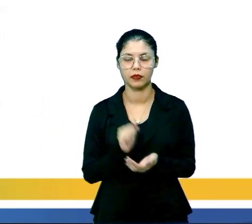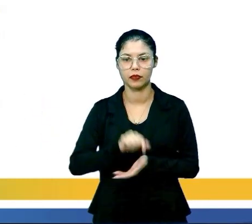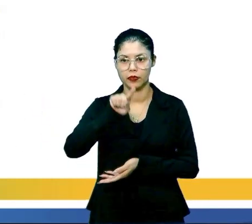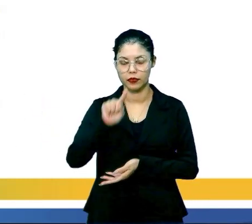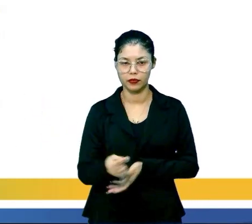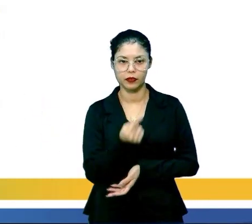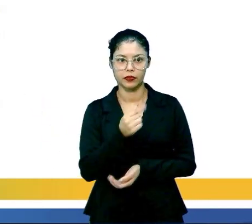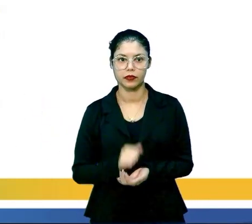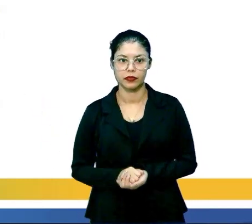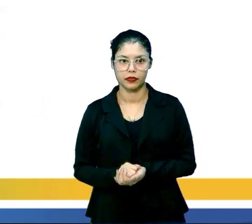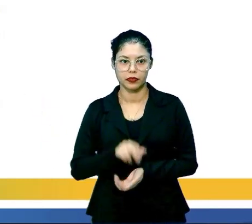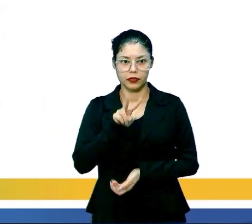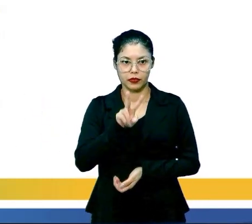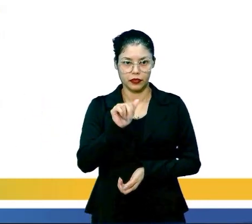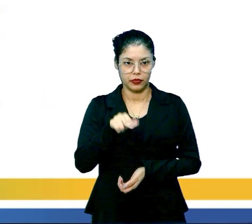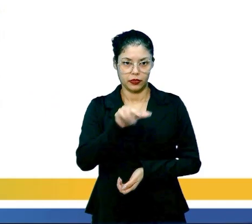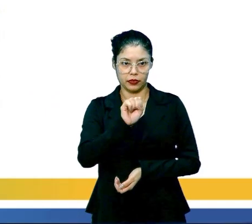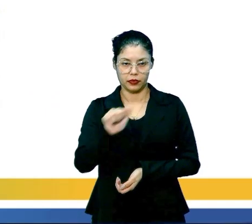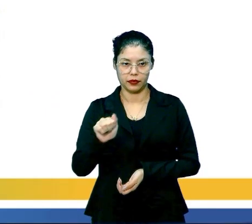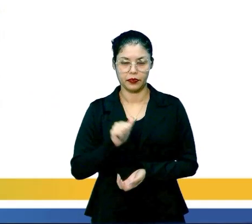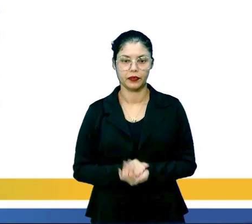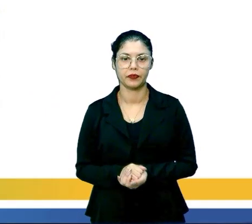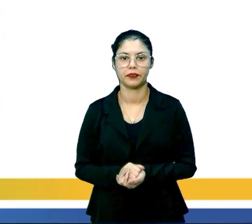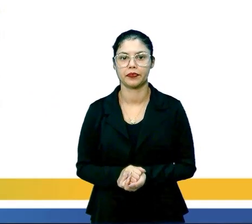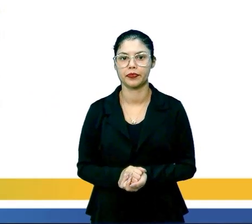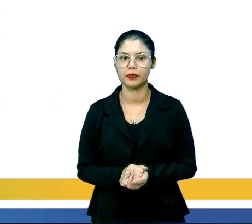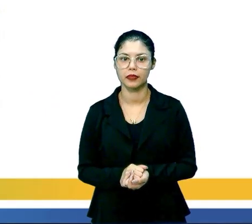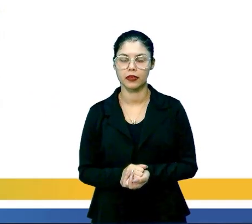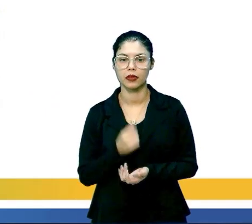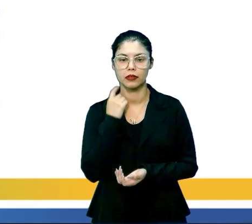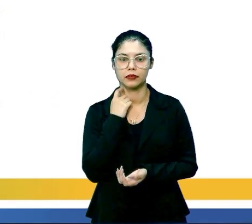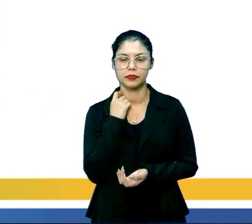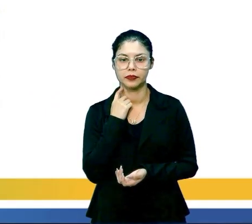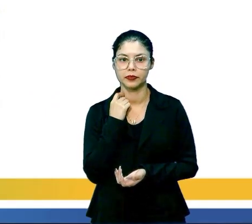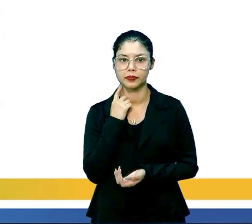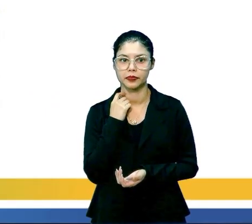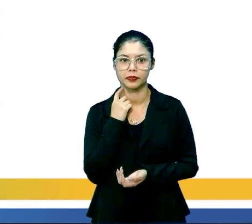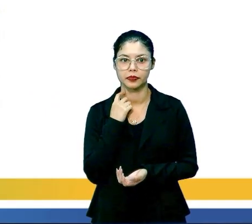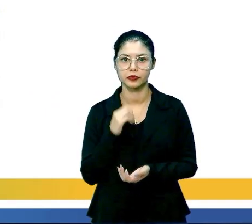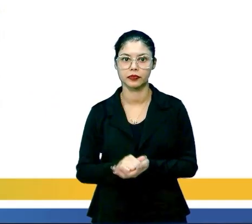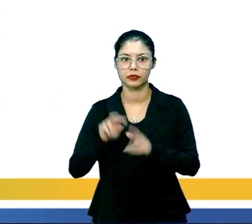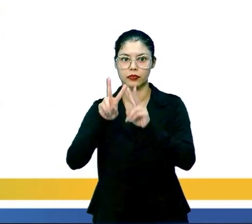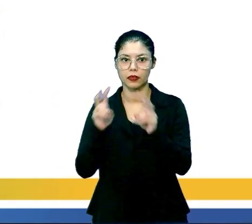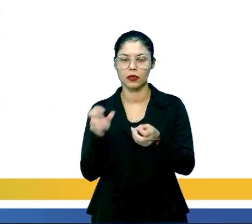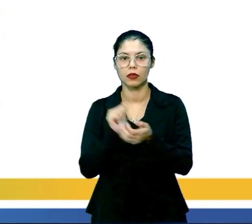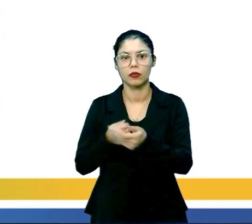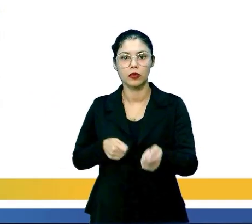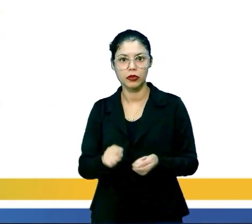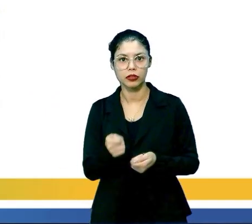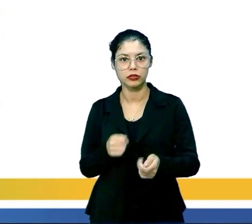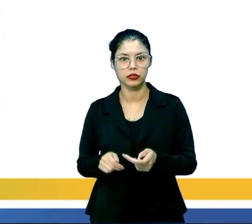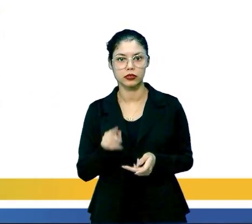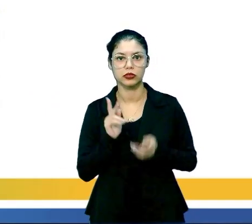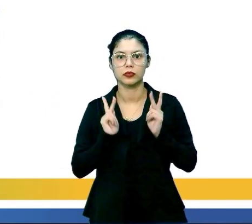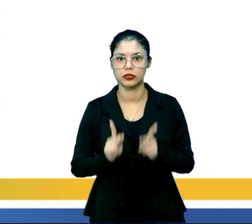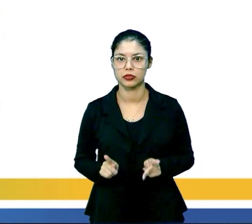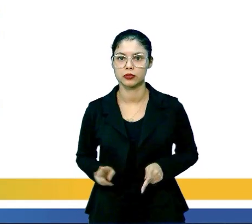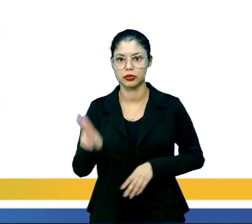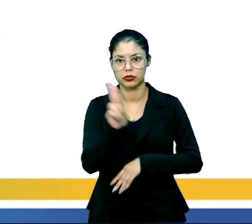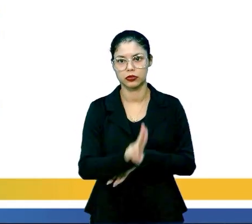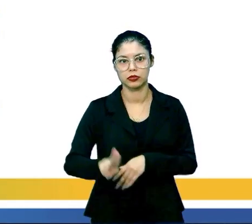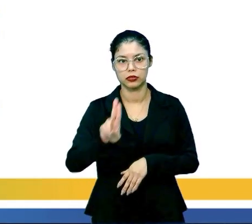alcançou 1000 pontos, da Vanessa Tude. E aí, o tema dessa redação era manipulação